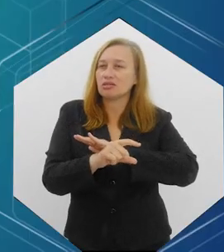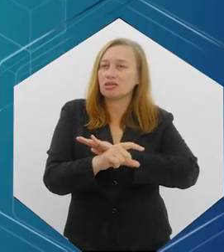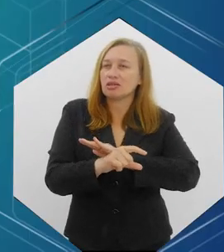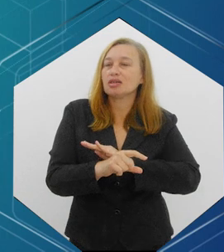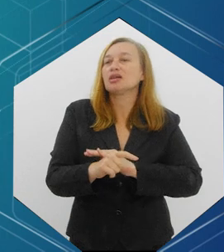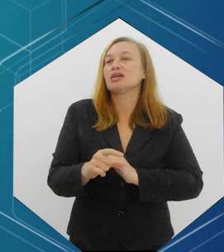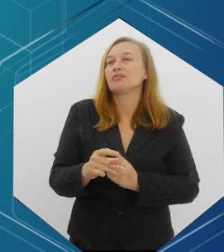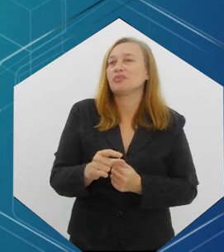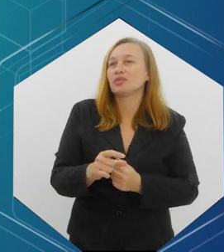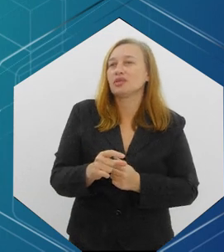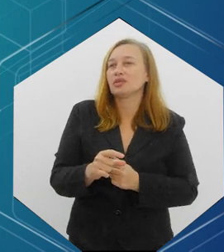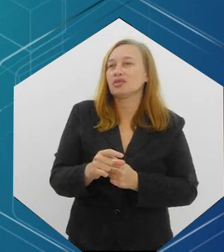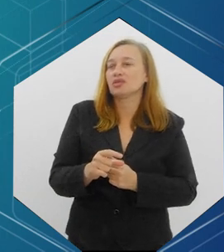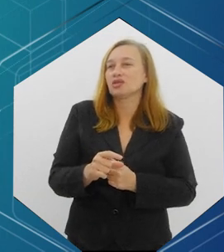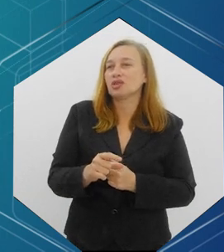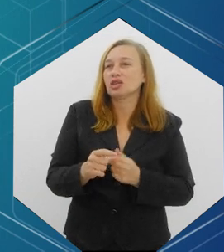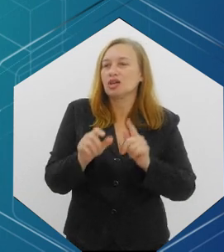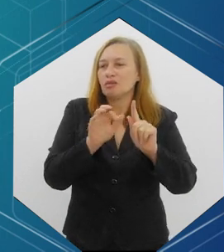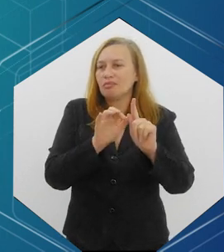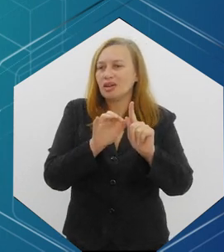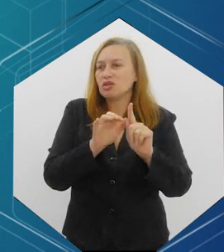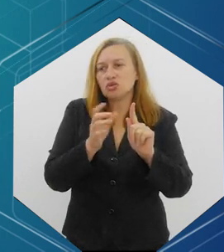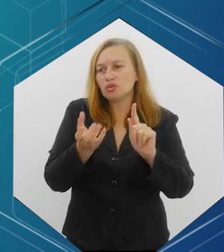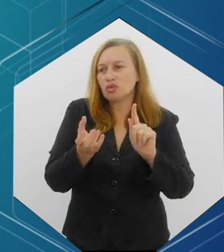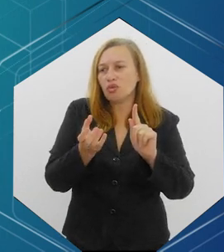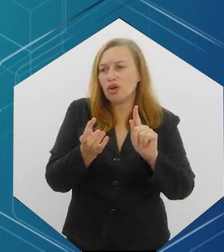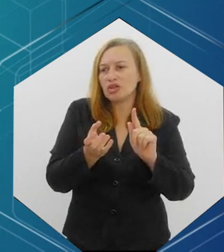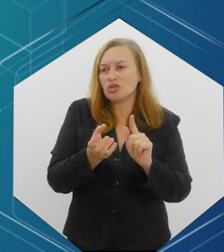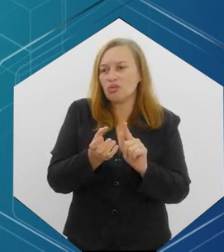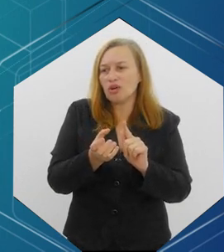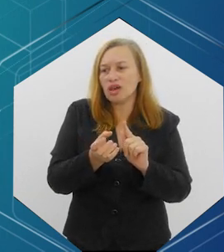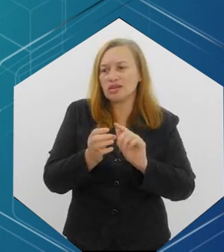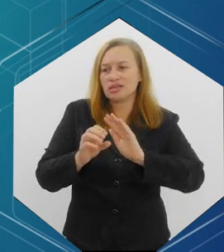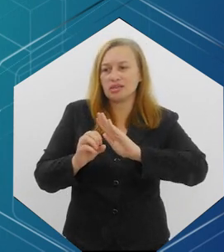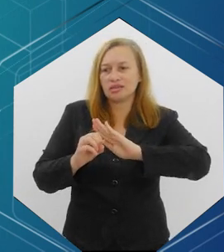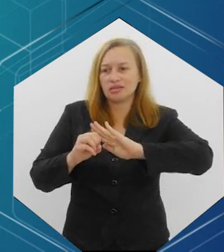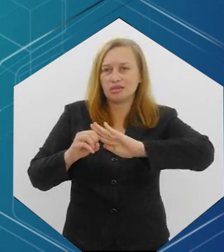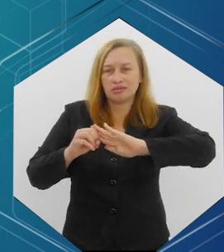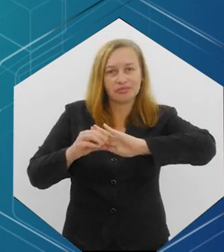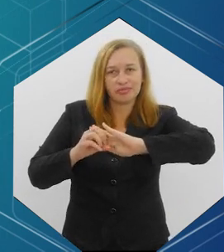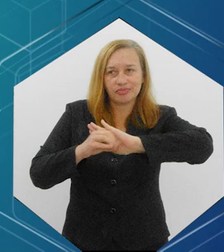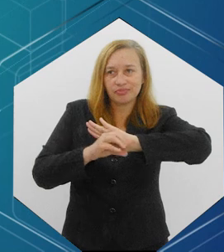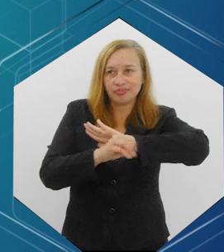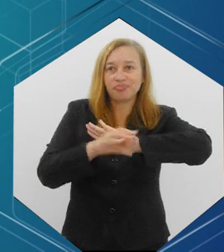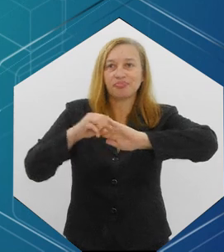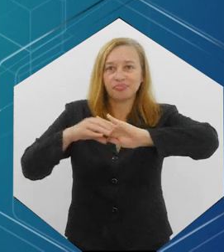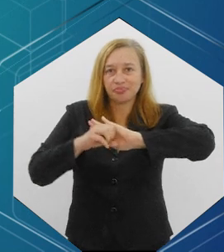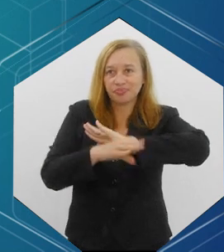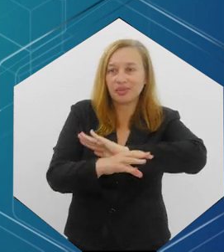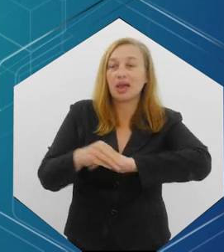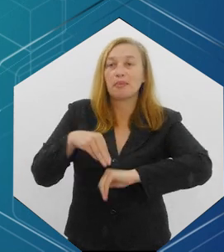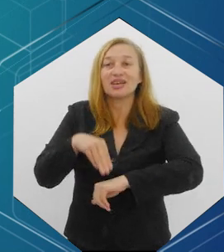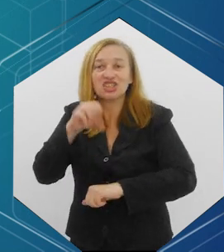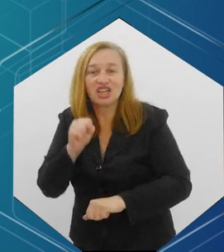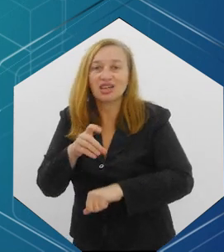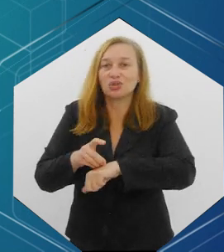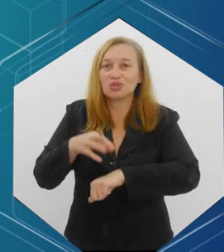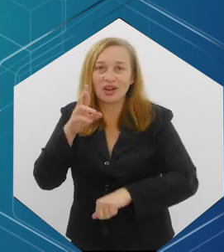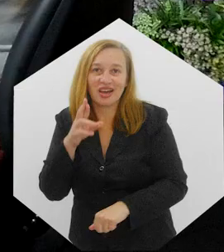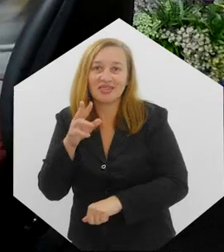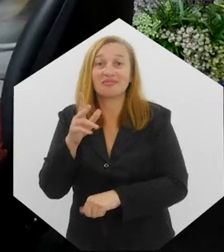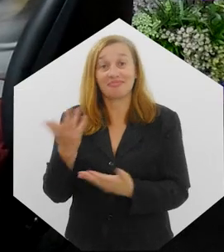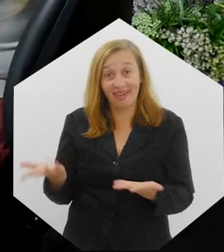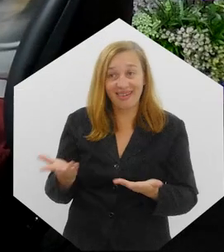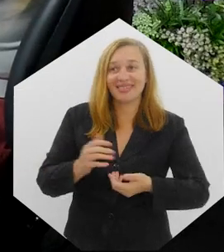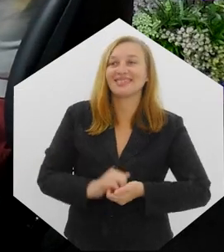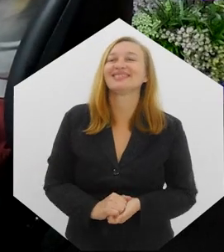paciente, por incrível que pareça, é o que os pacientes mais escutam, vamos falar Confiam, assim. né? Confio Tem muito nele. doutorado, mestrado,